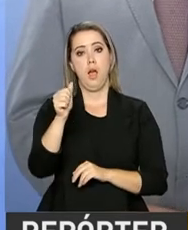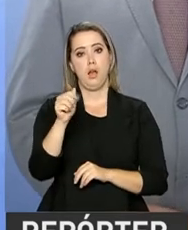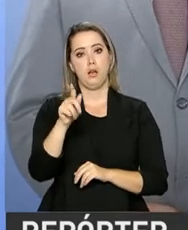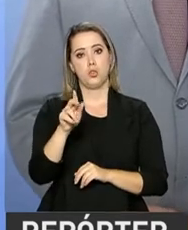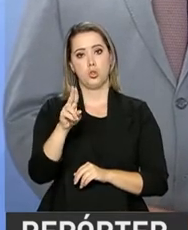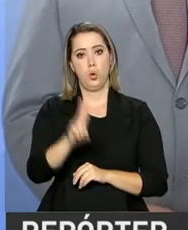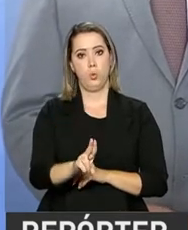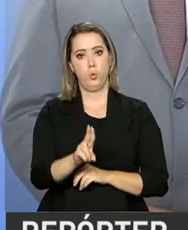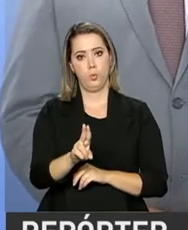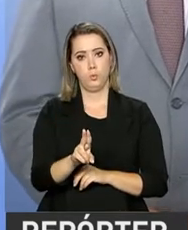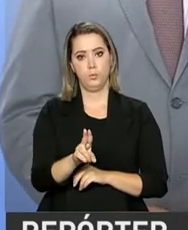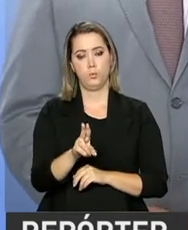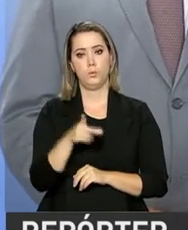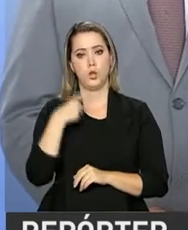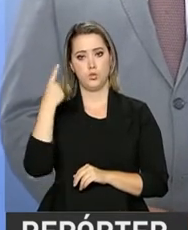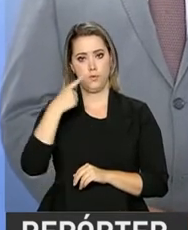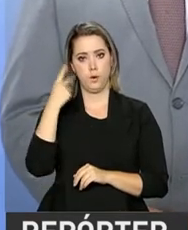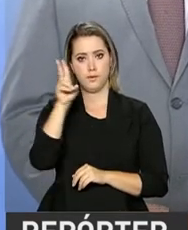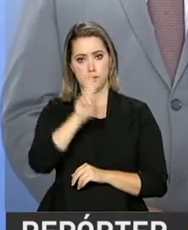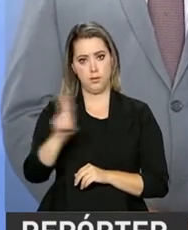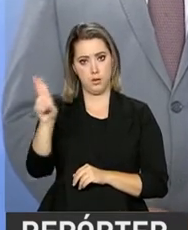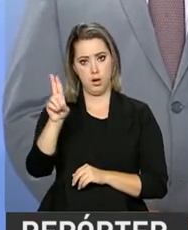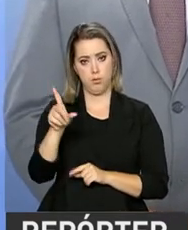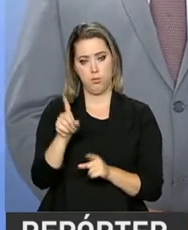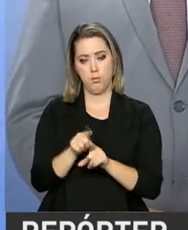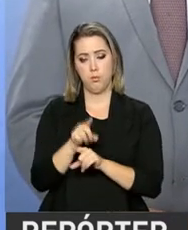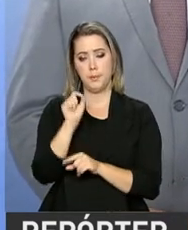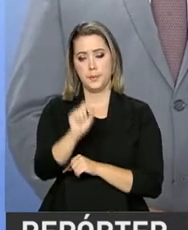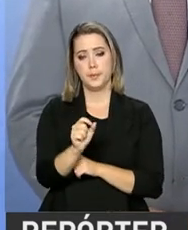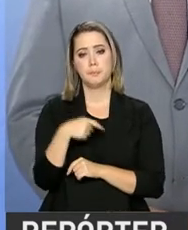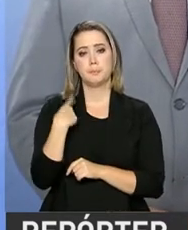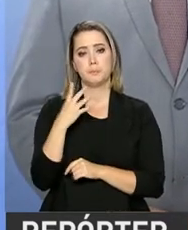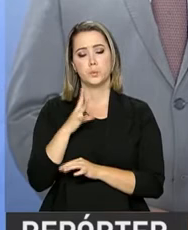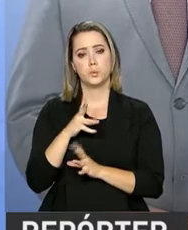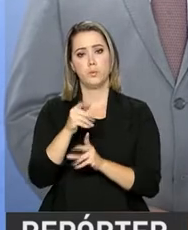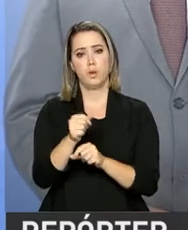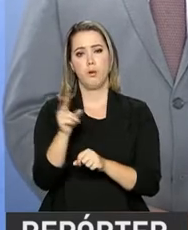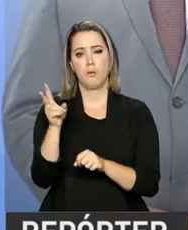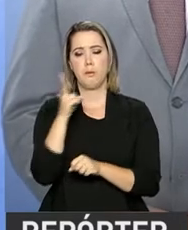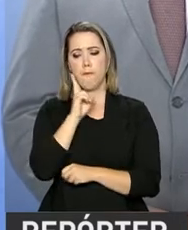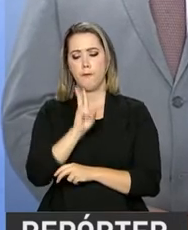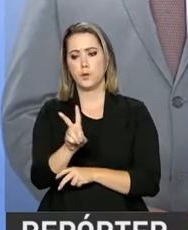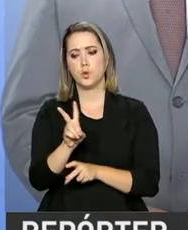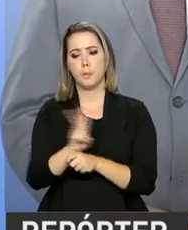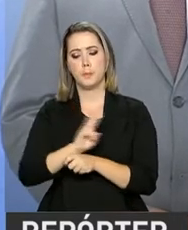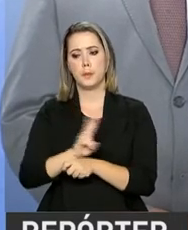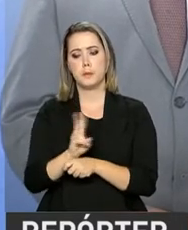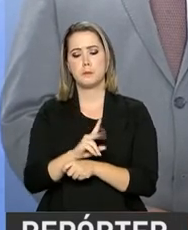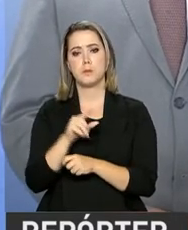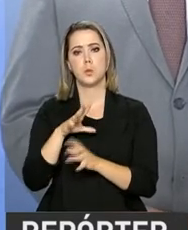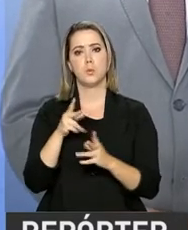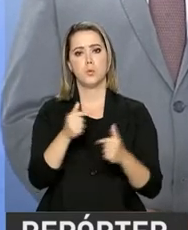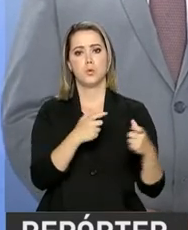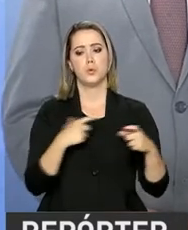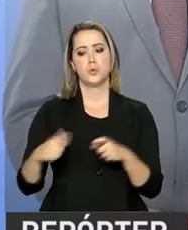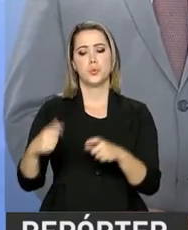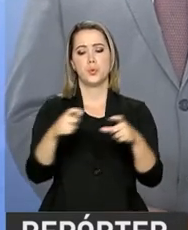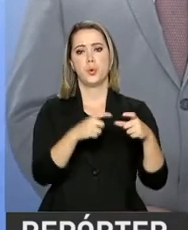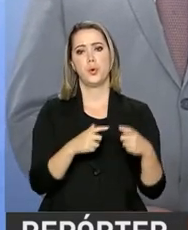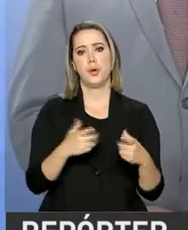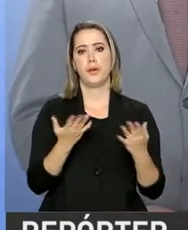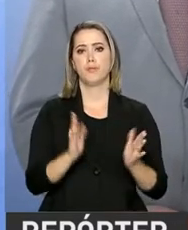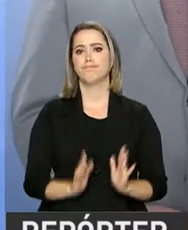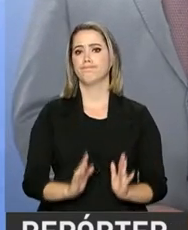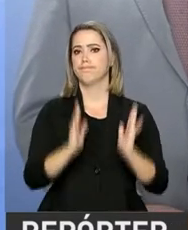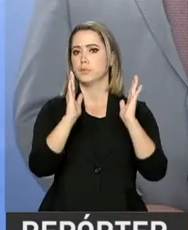da união para que sejam feitas em todos os imóveis em